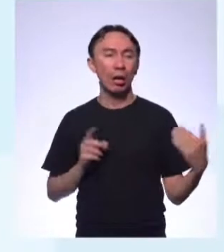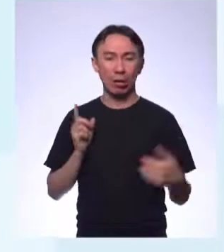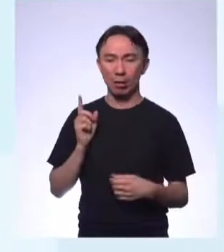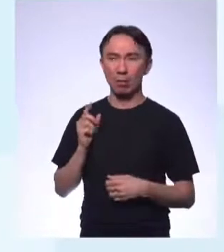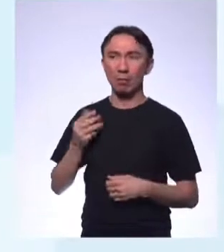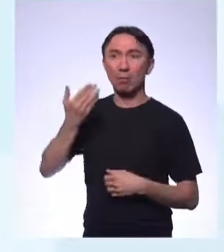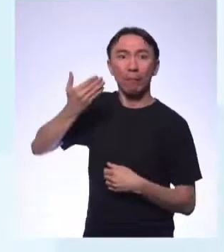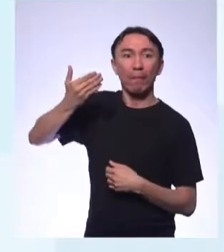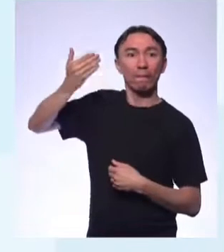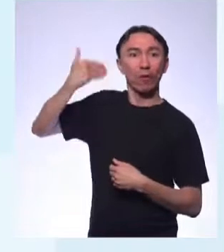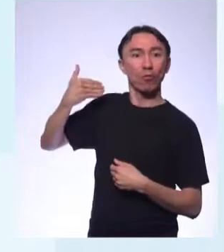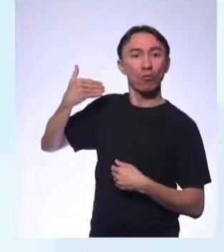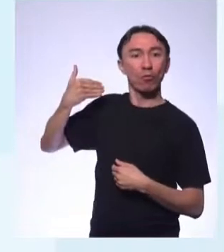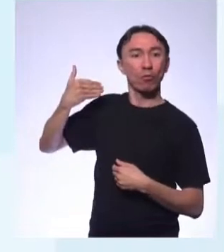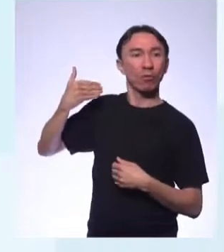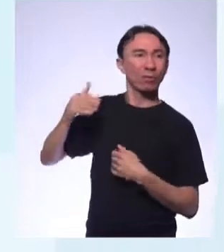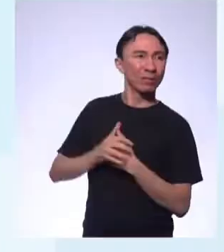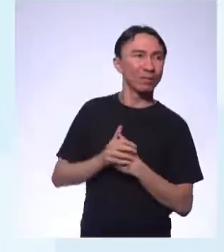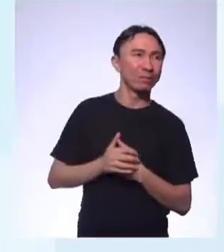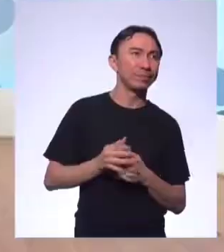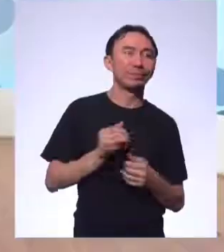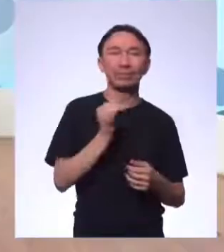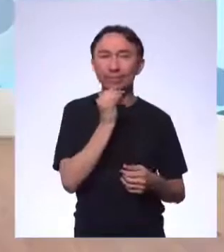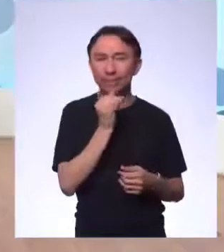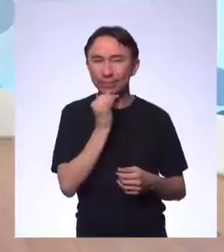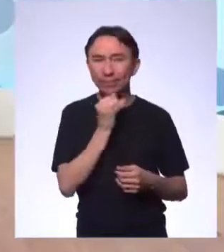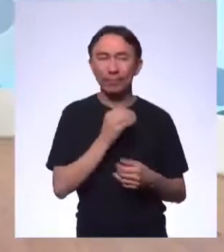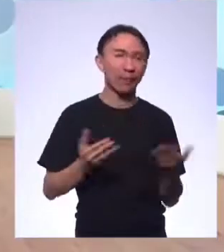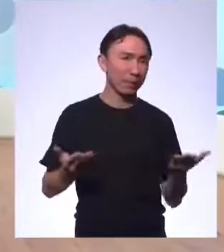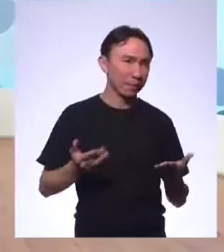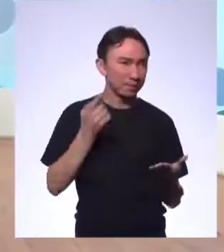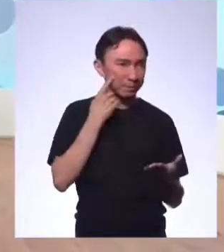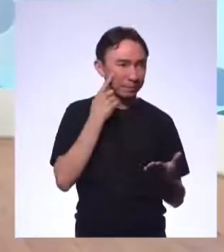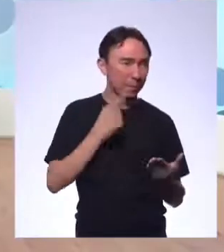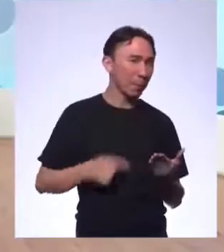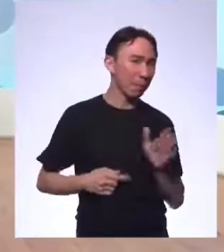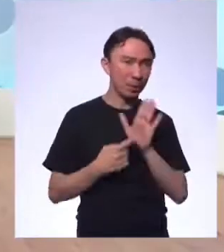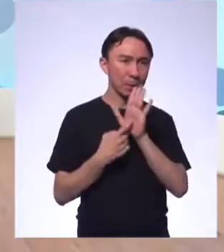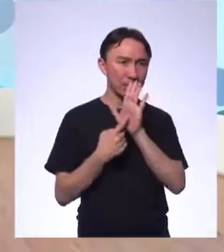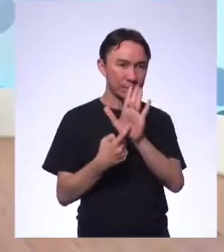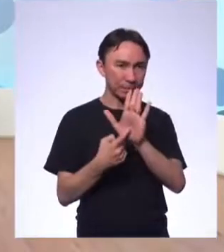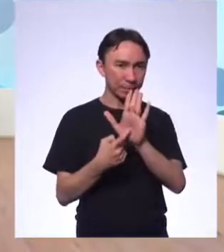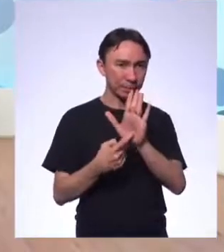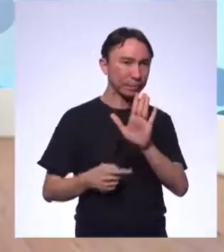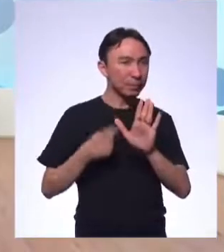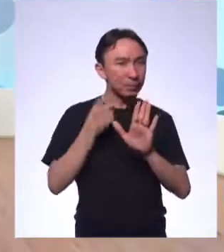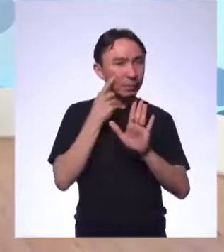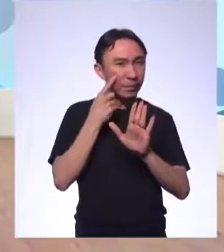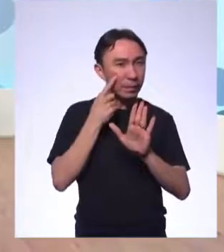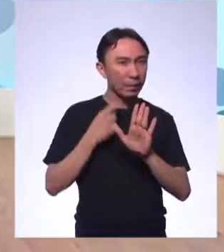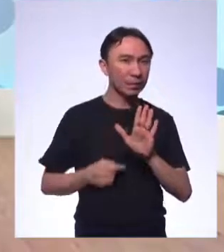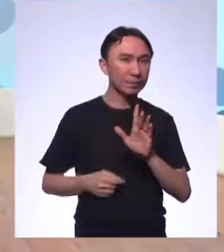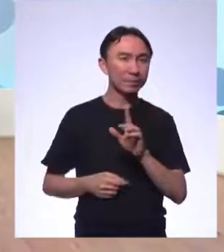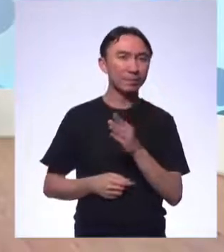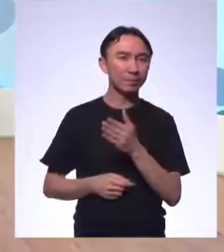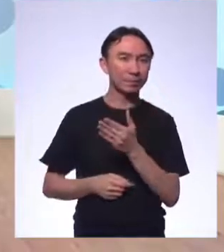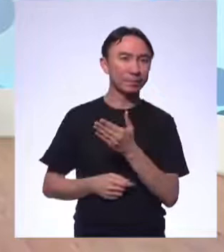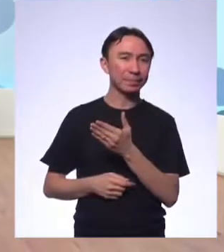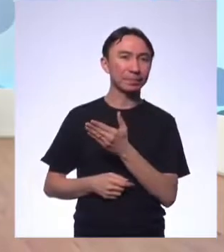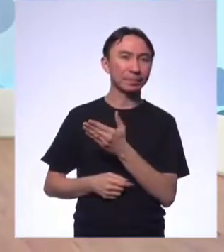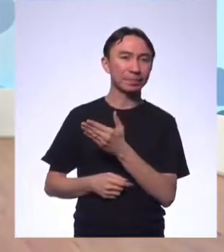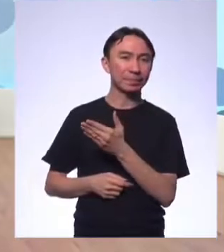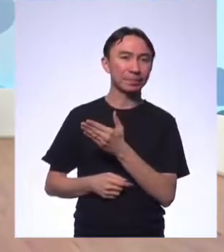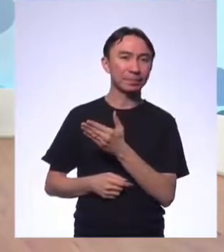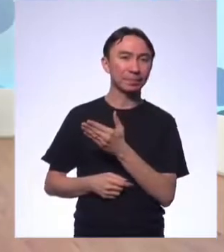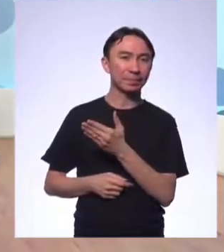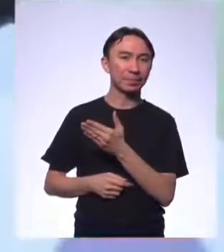palco. Porque, gente, olha só, aqui, né, vou até dar uma mostradinha para vocês aqui, ó. Aqui, esse ladinho aqui, ó. Vamos ver se a câmera vai